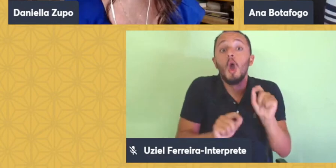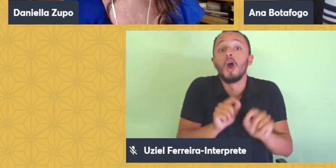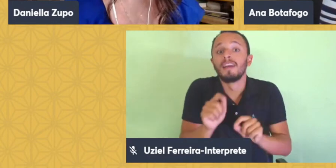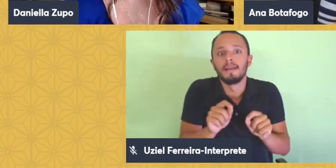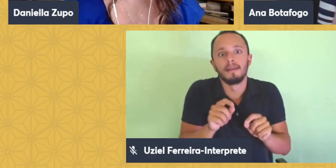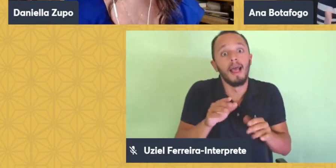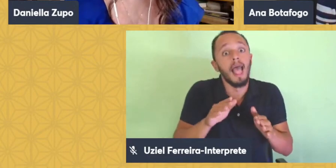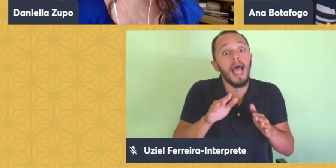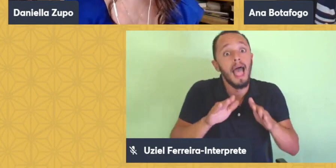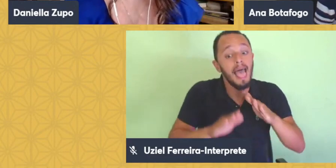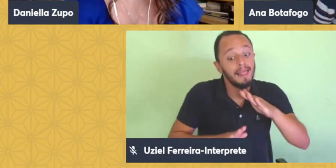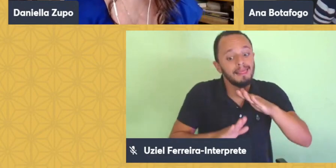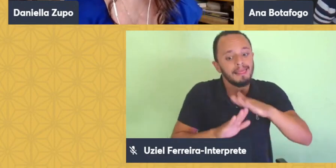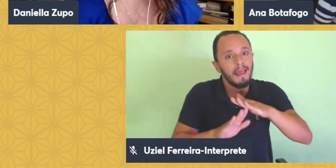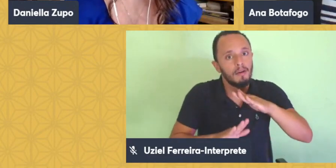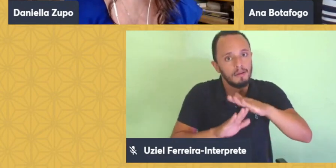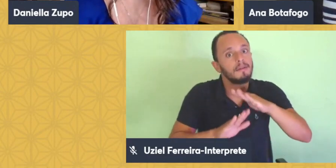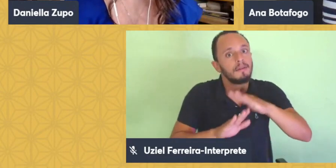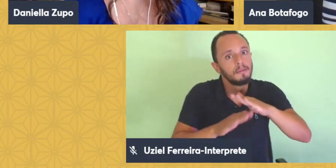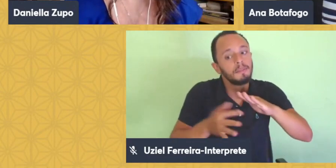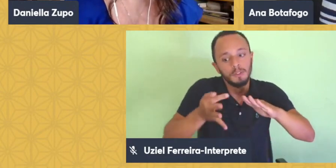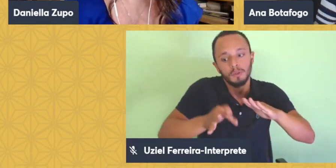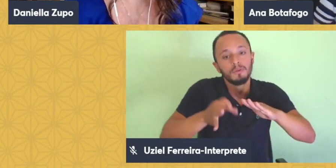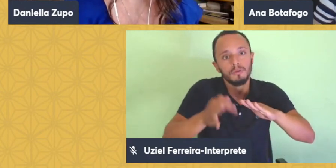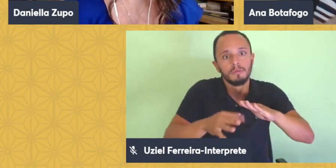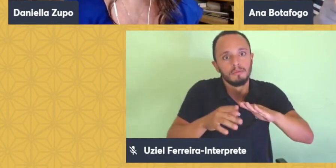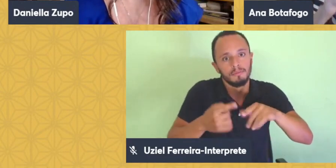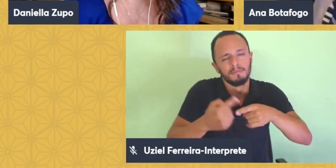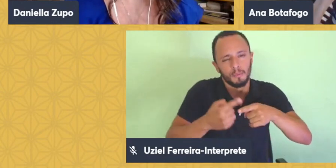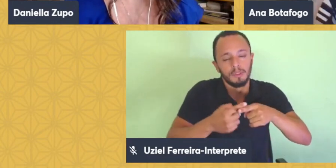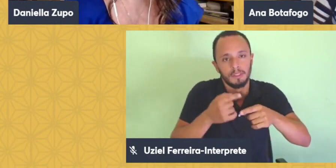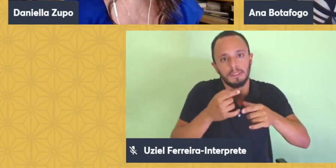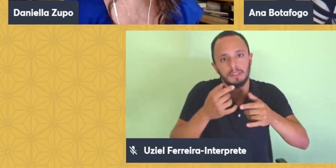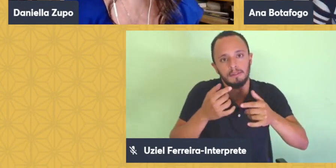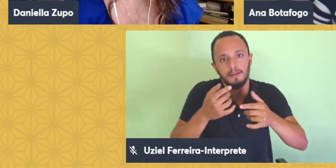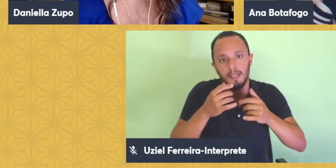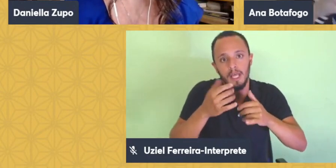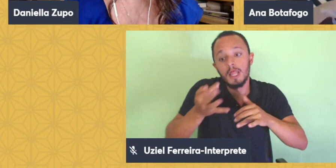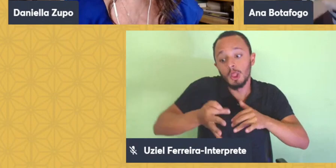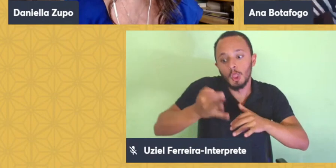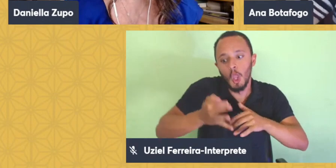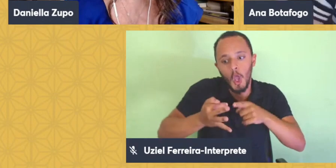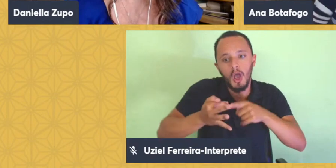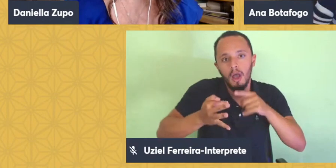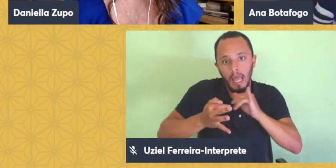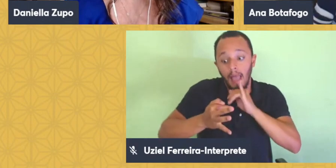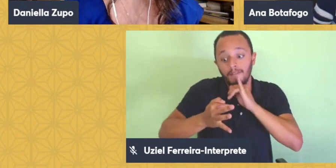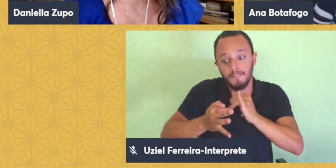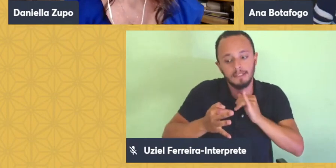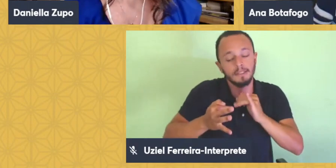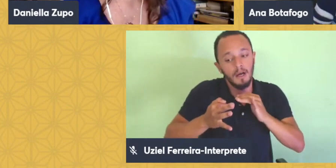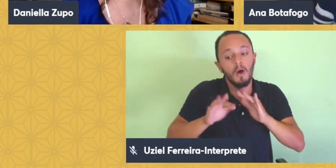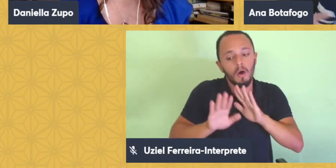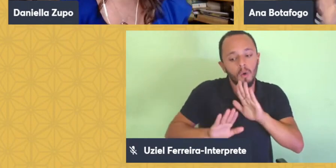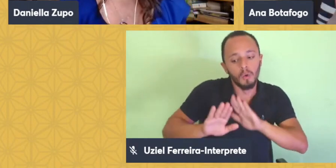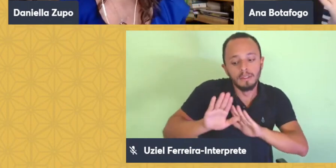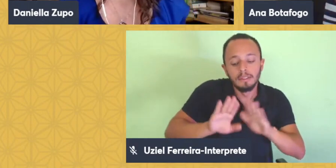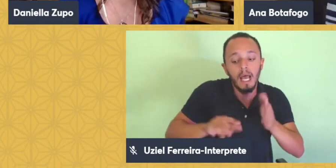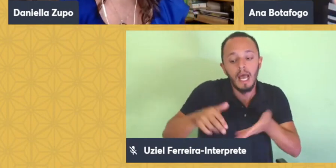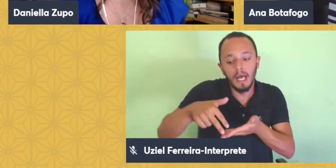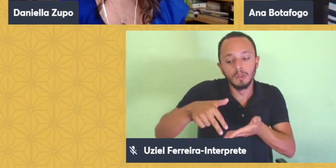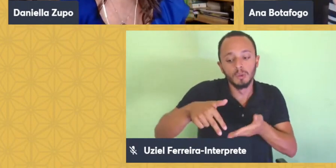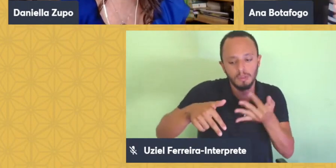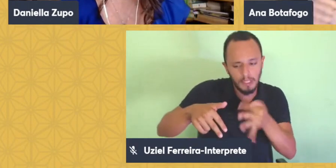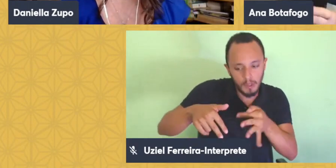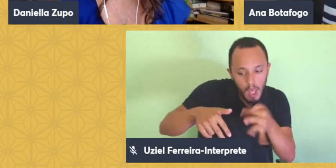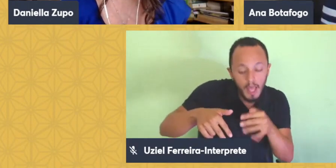dor porque uma dor é uma é um aviso e bailarino vai muito no limite também da sua dor